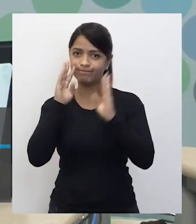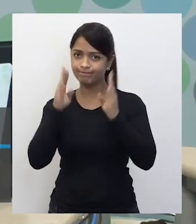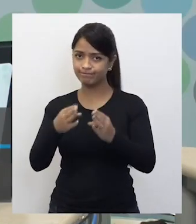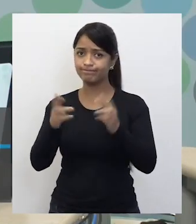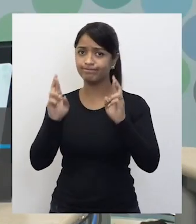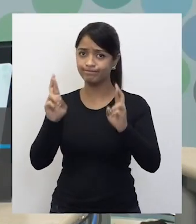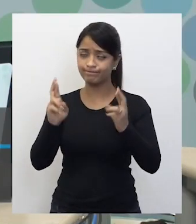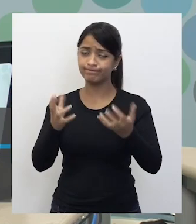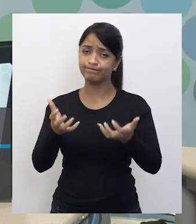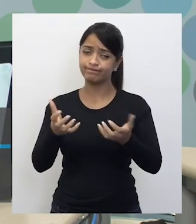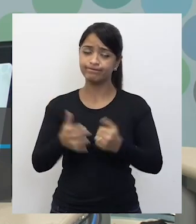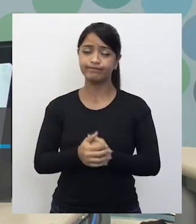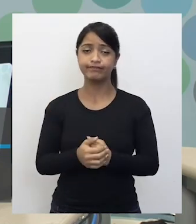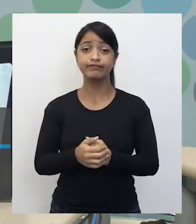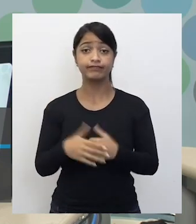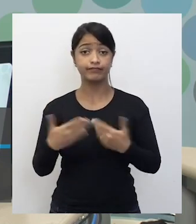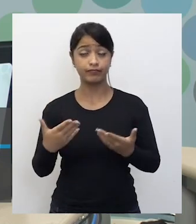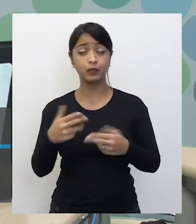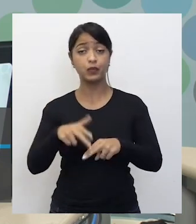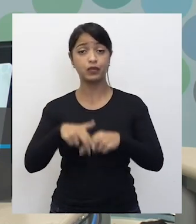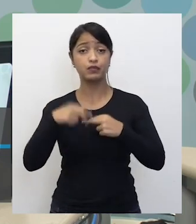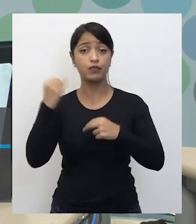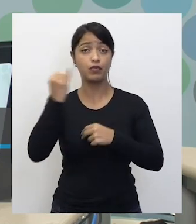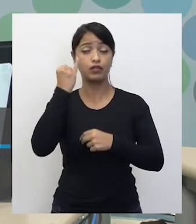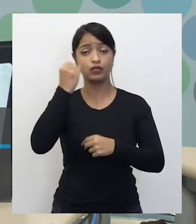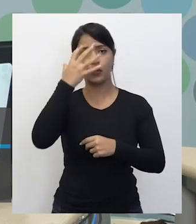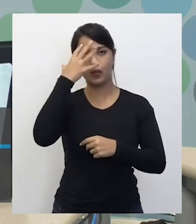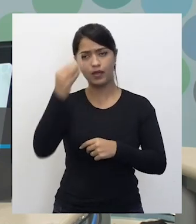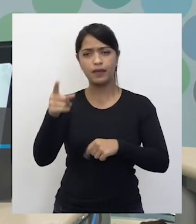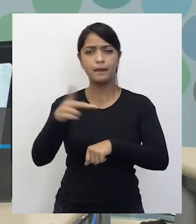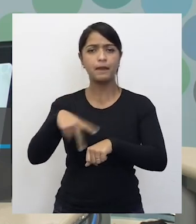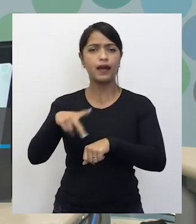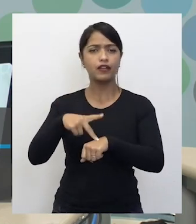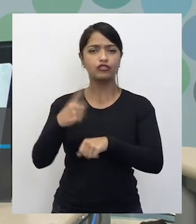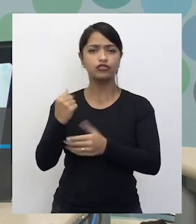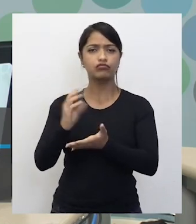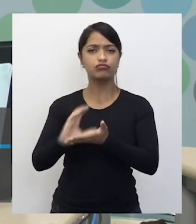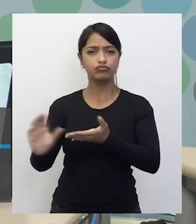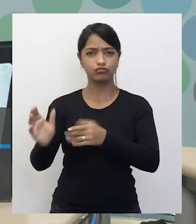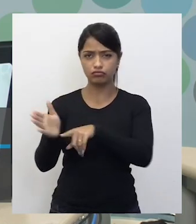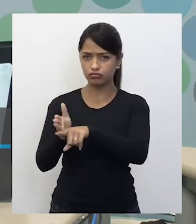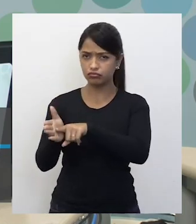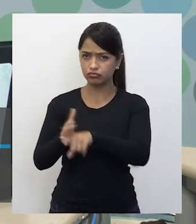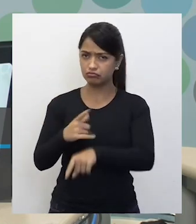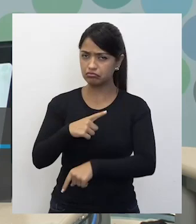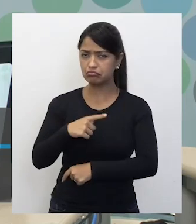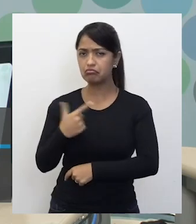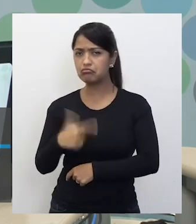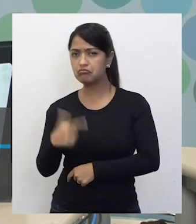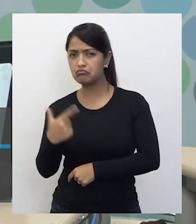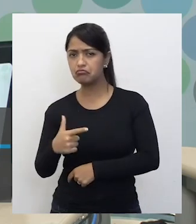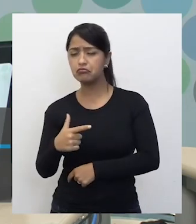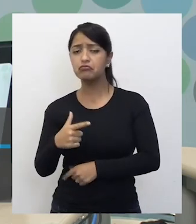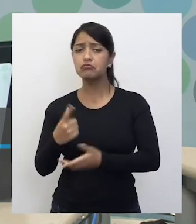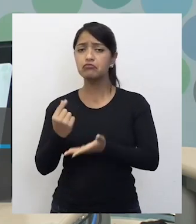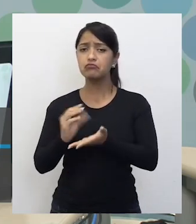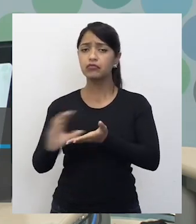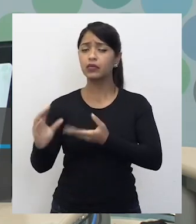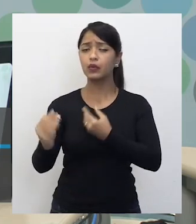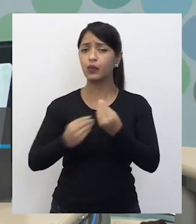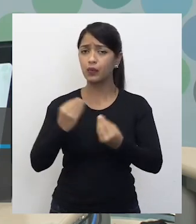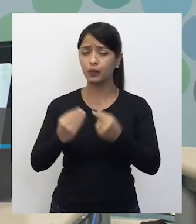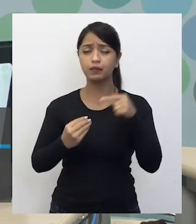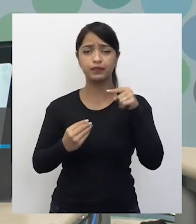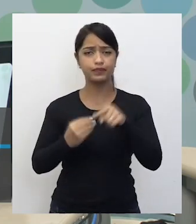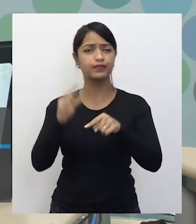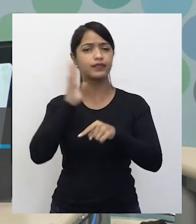gente entender se o país ele investe em pesquisa, quais são os campos que ele investe, de que maneira ele investe. Então, isso é muito legal.